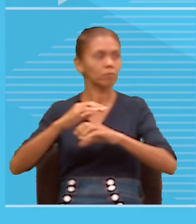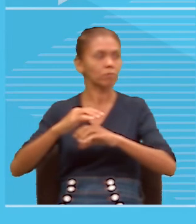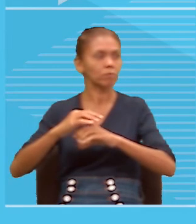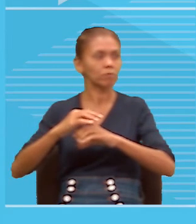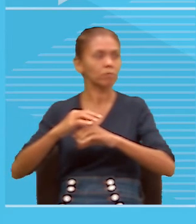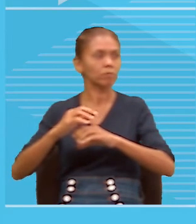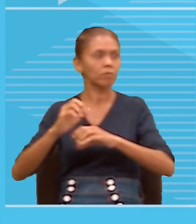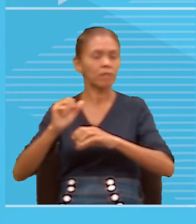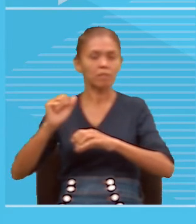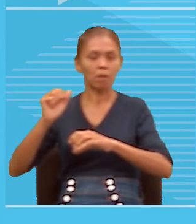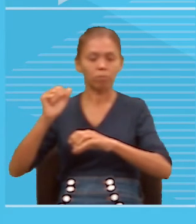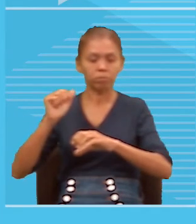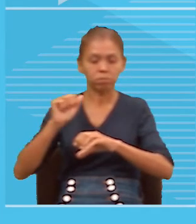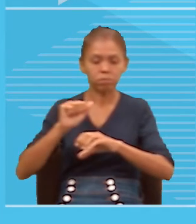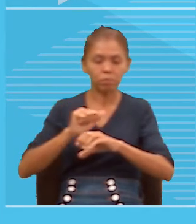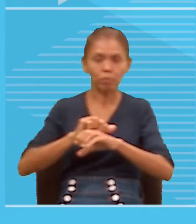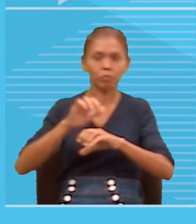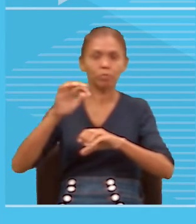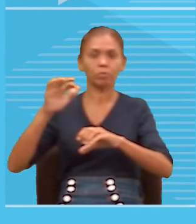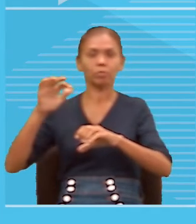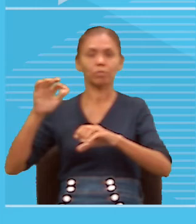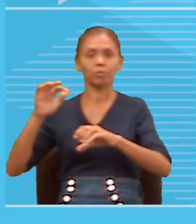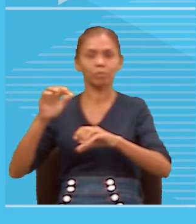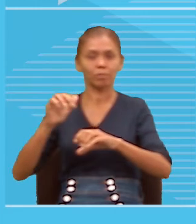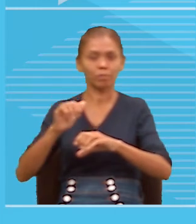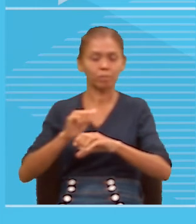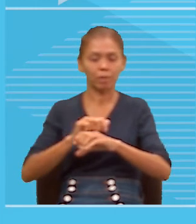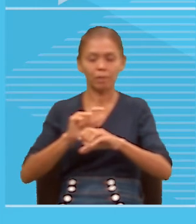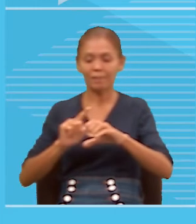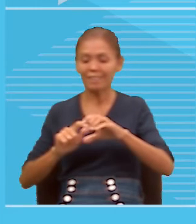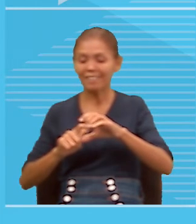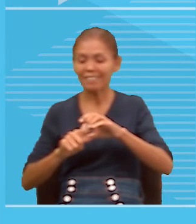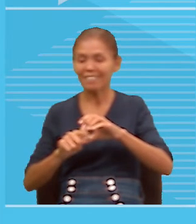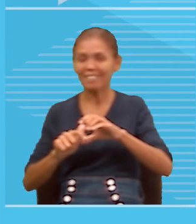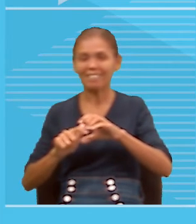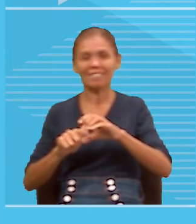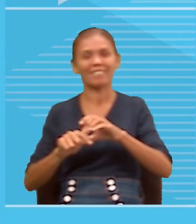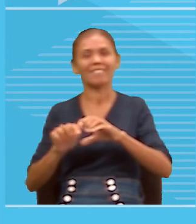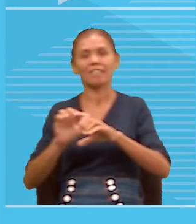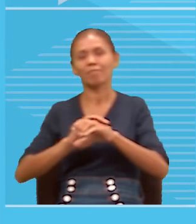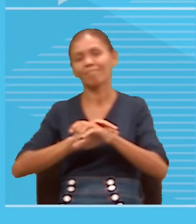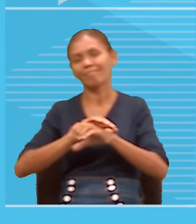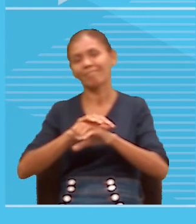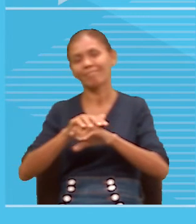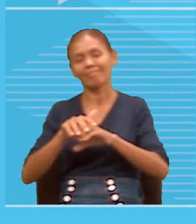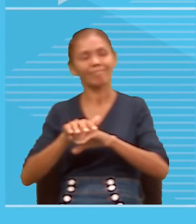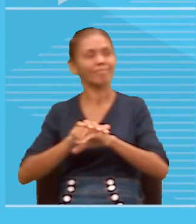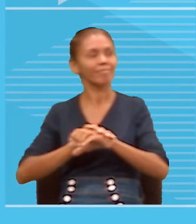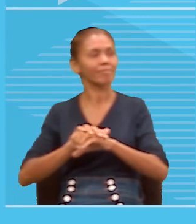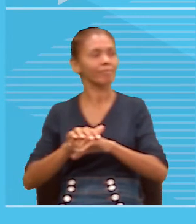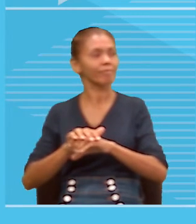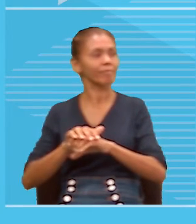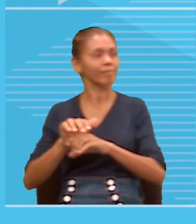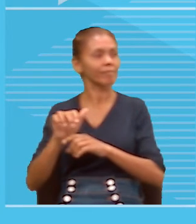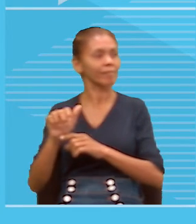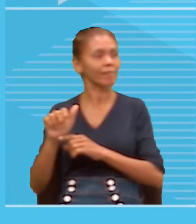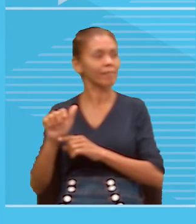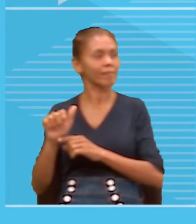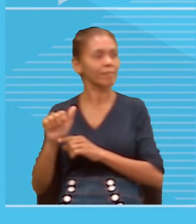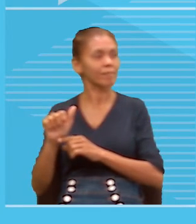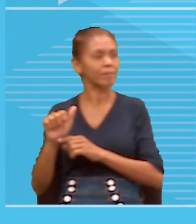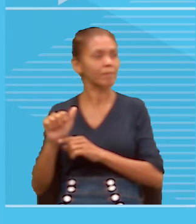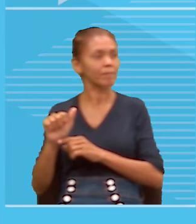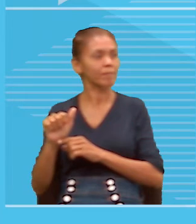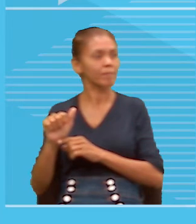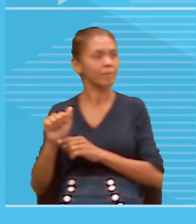bate mas não ataca diretamente o embrião ele está protegido né e o anta o